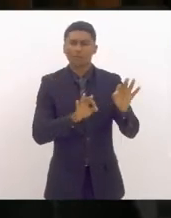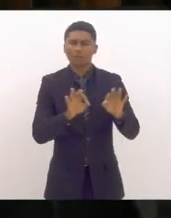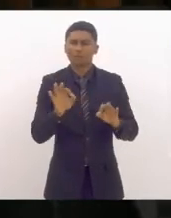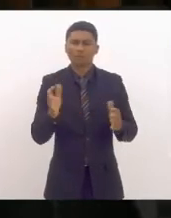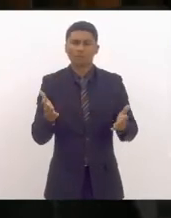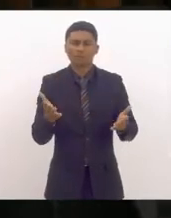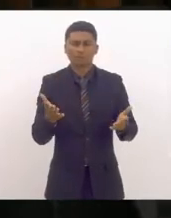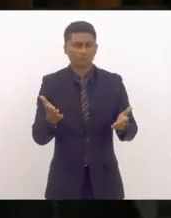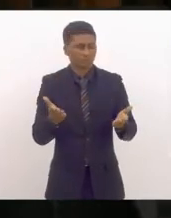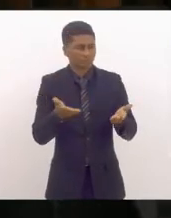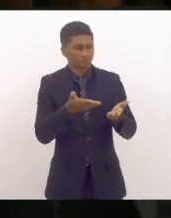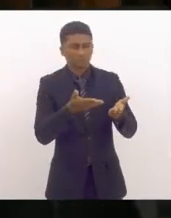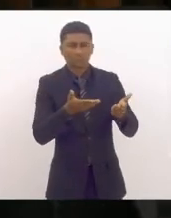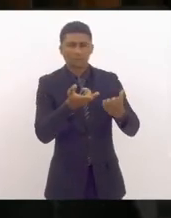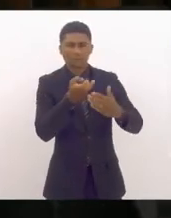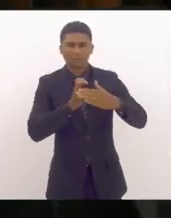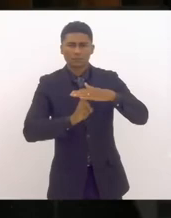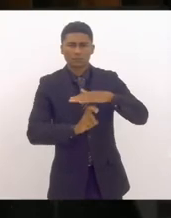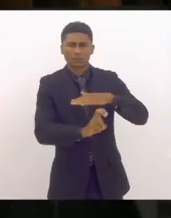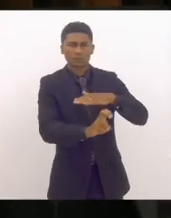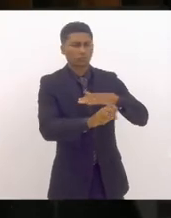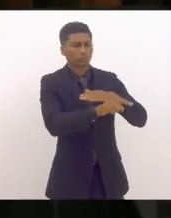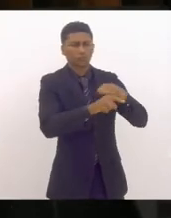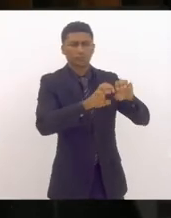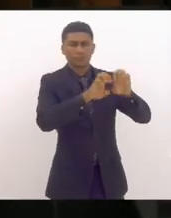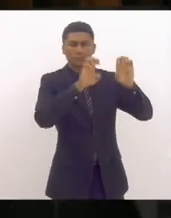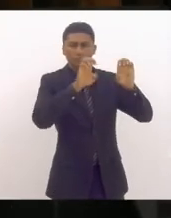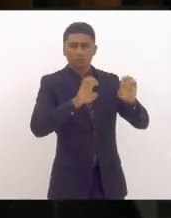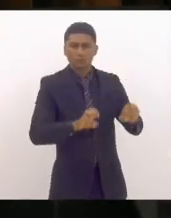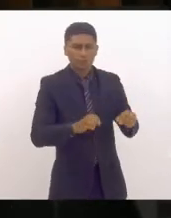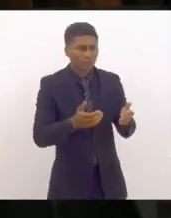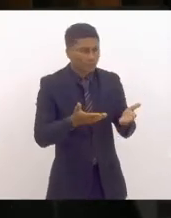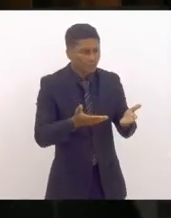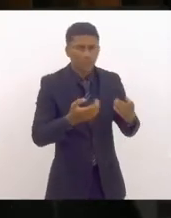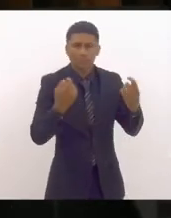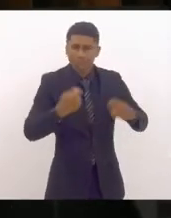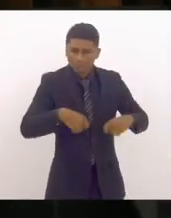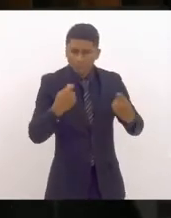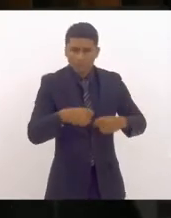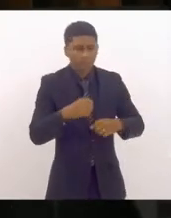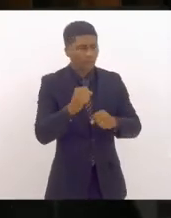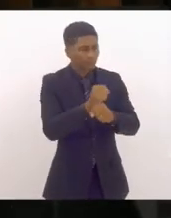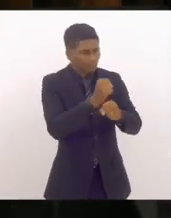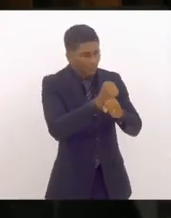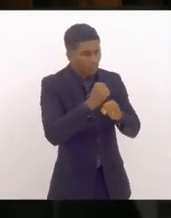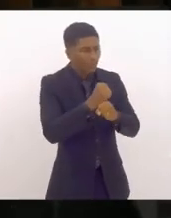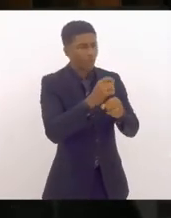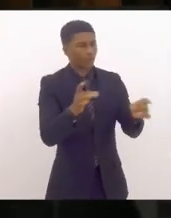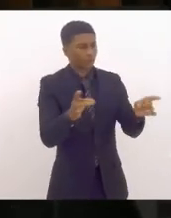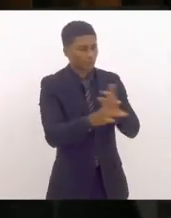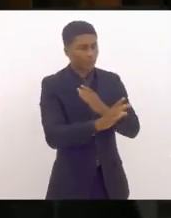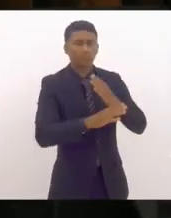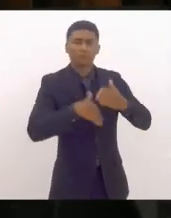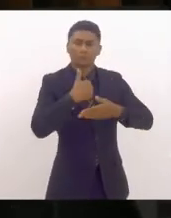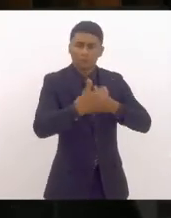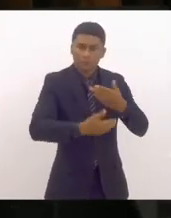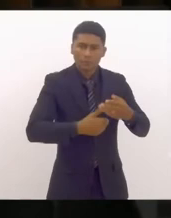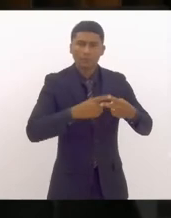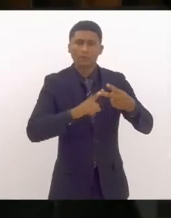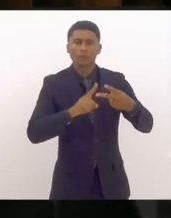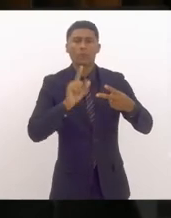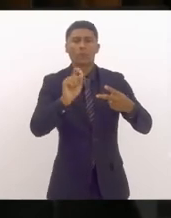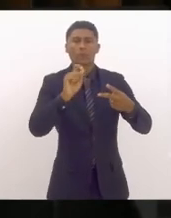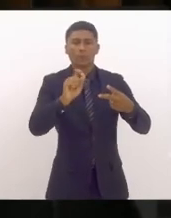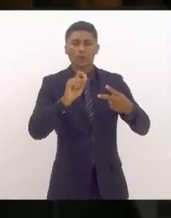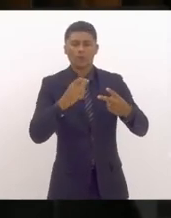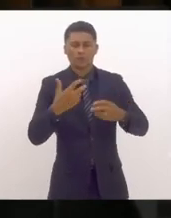a estrutura do metrô, para que depois possam ter as plataformas, os trilhos e a estação.